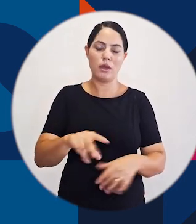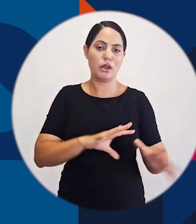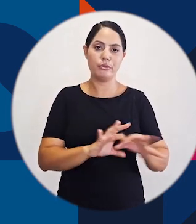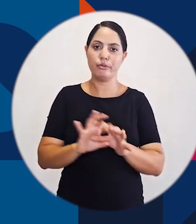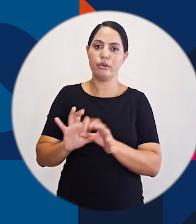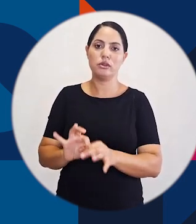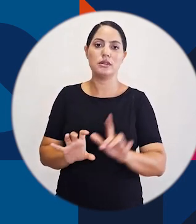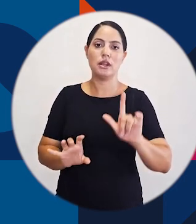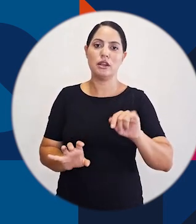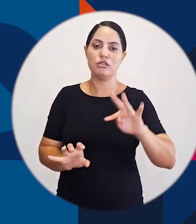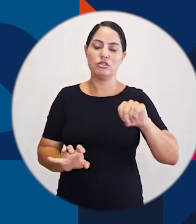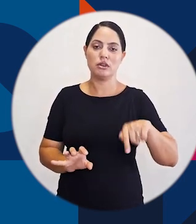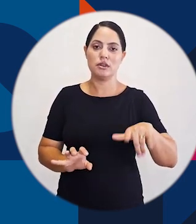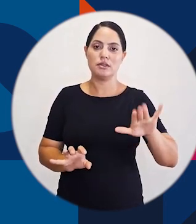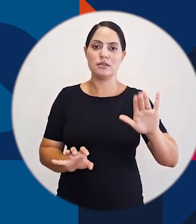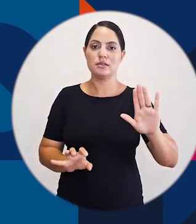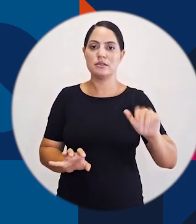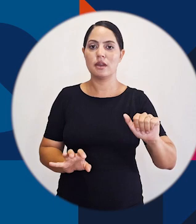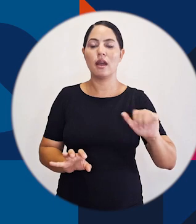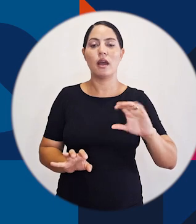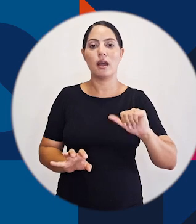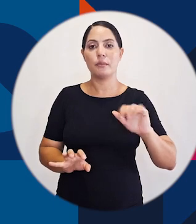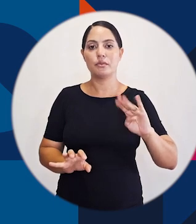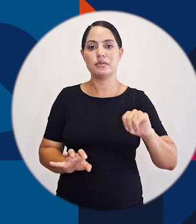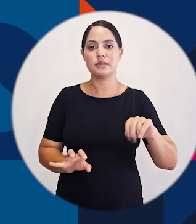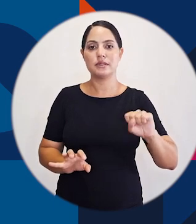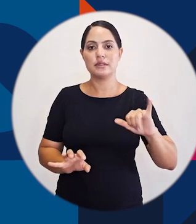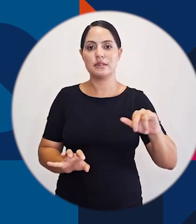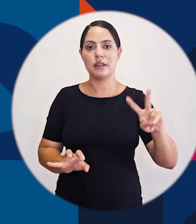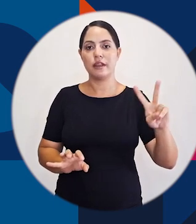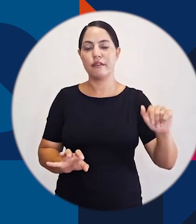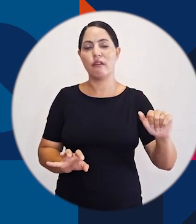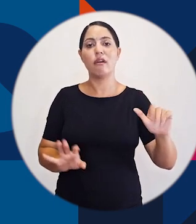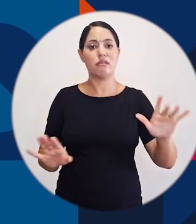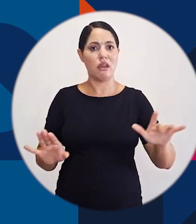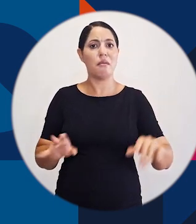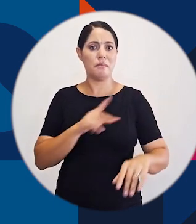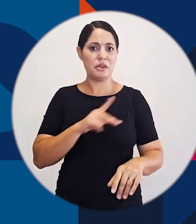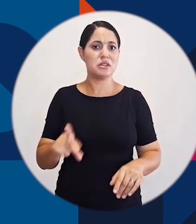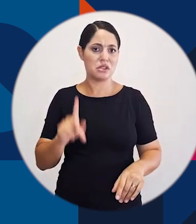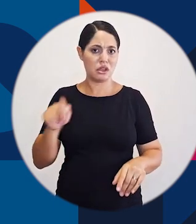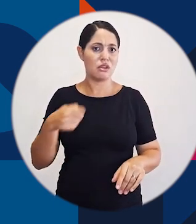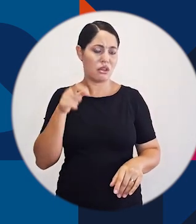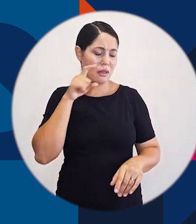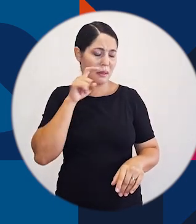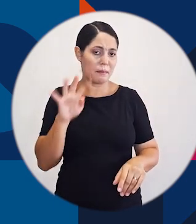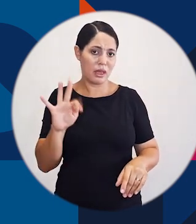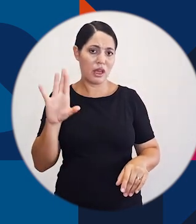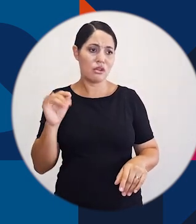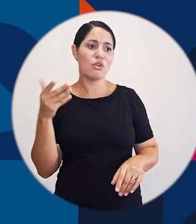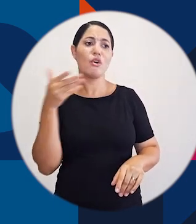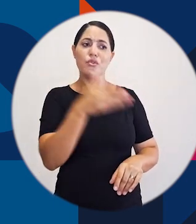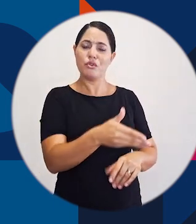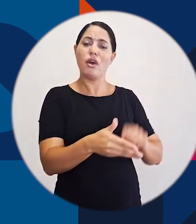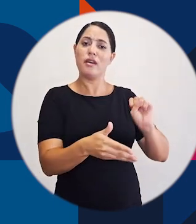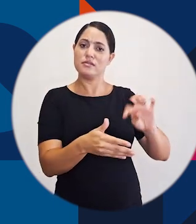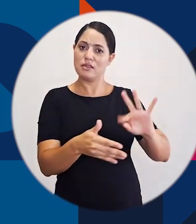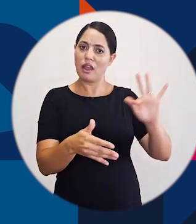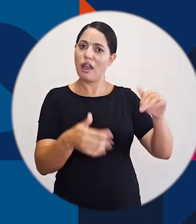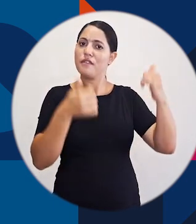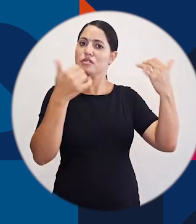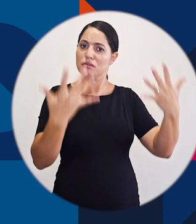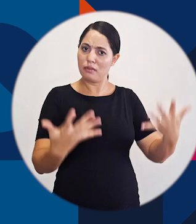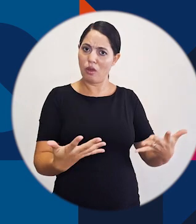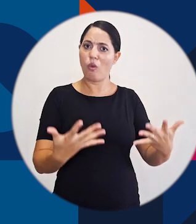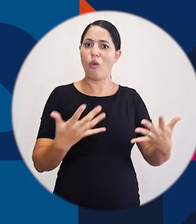combater a litigância abusiva. O presidente Beto Simonetti deixou isso muito claro ao ministro Barroso, e também,